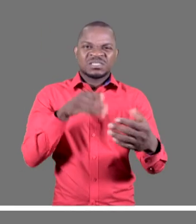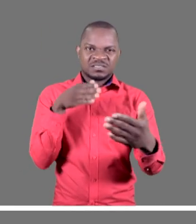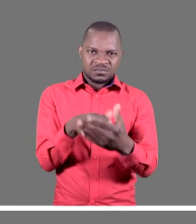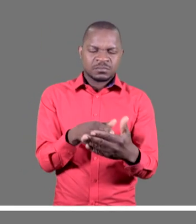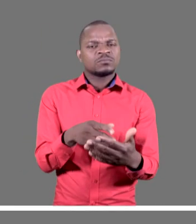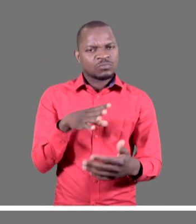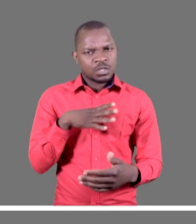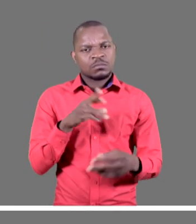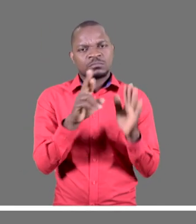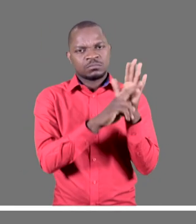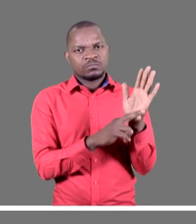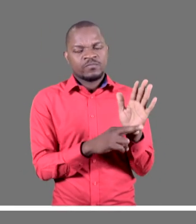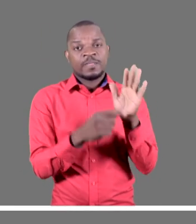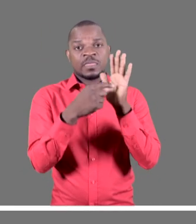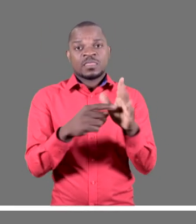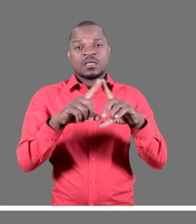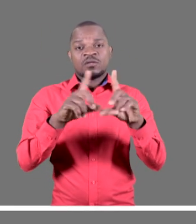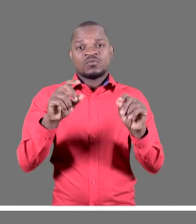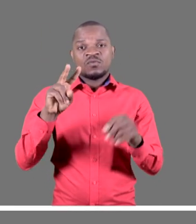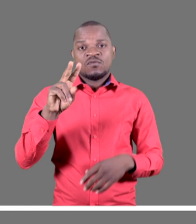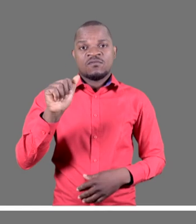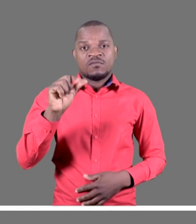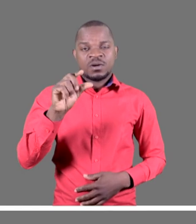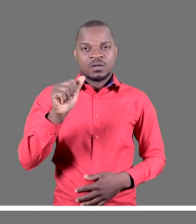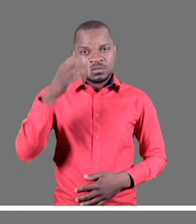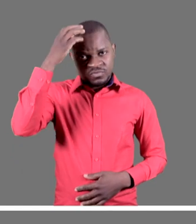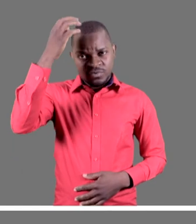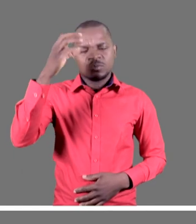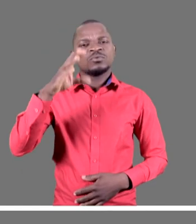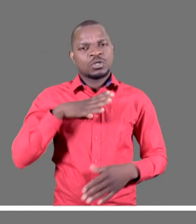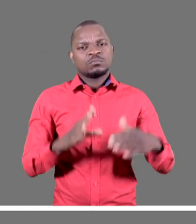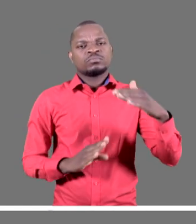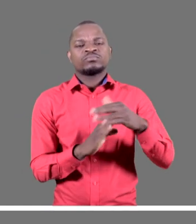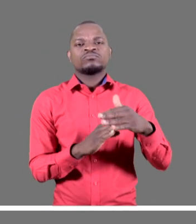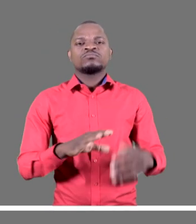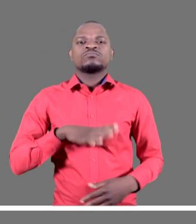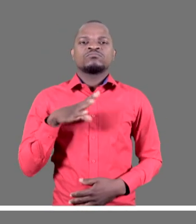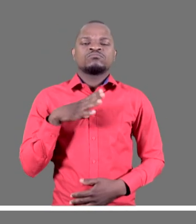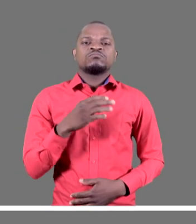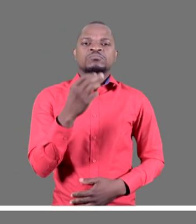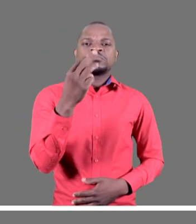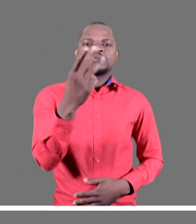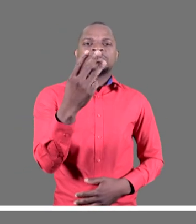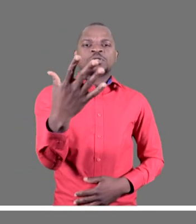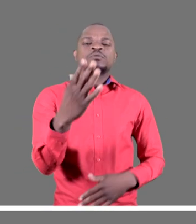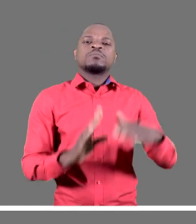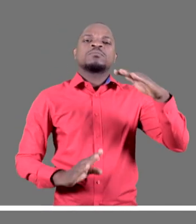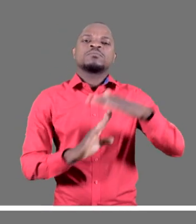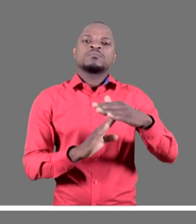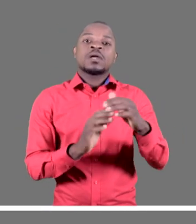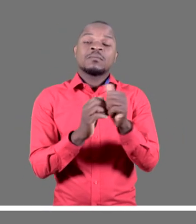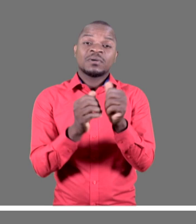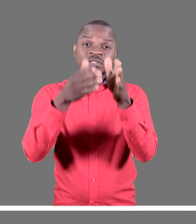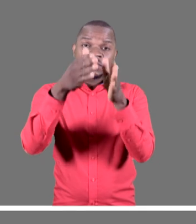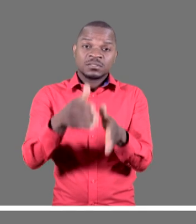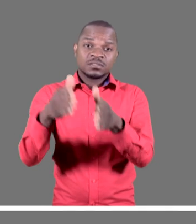E há limite, por exemplo, para um concurso no aparelho de estado, digamos, lá há limite de idade, com 35, é o máximo.